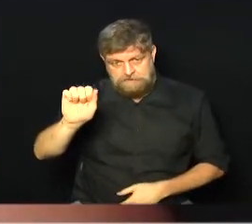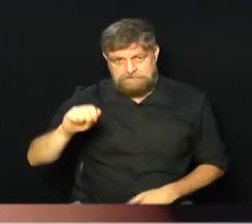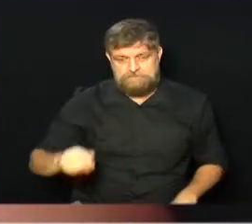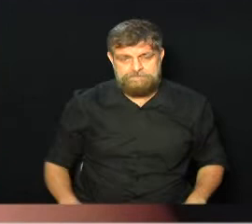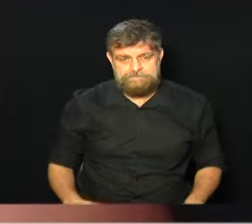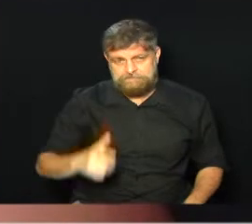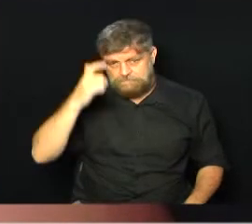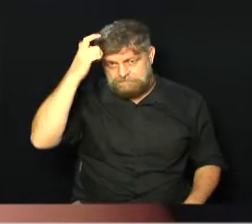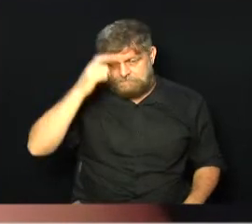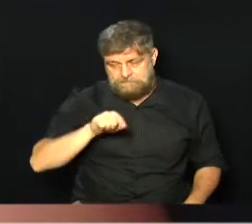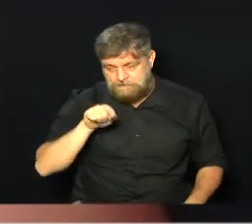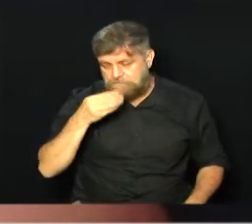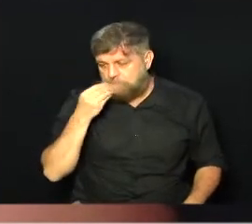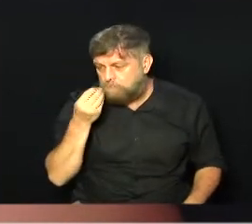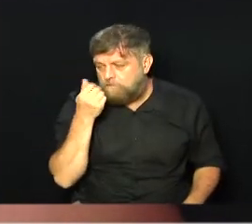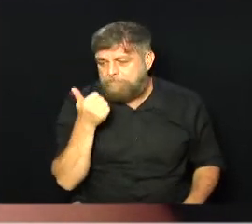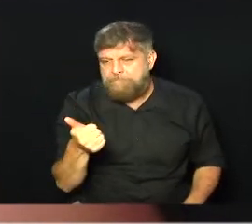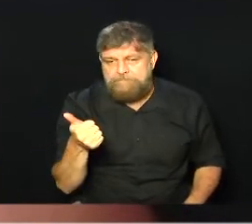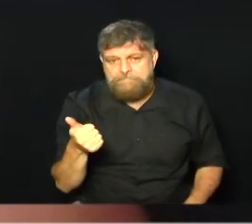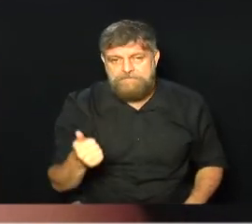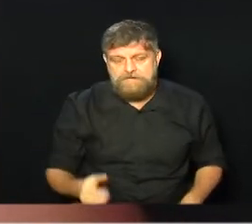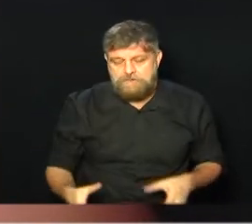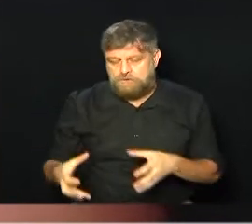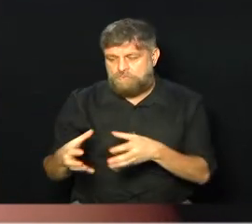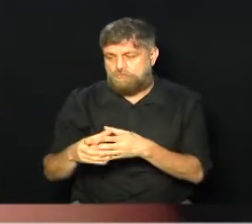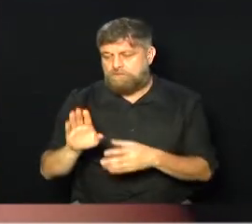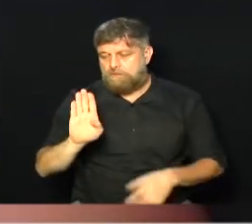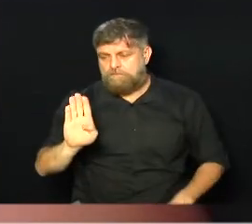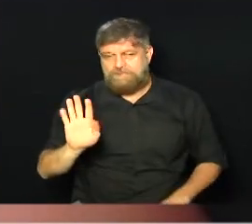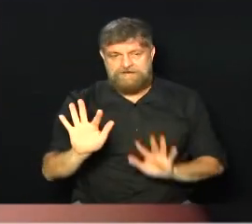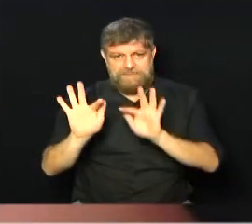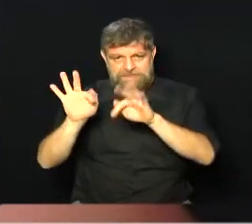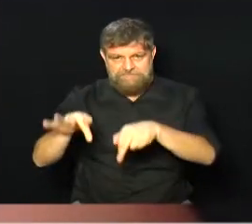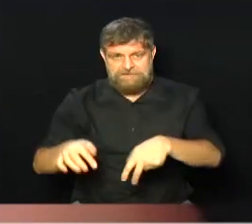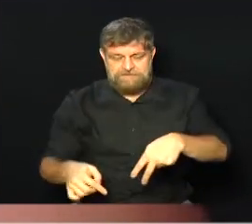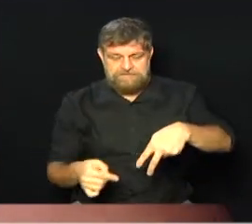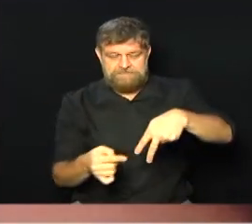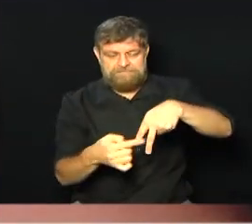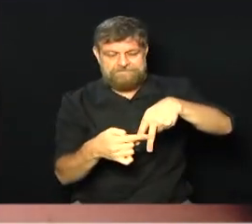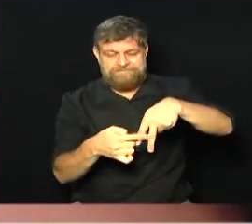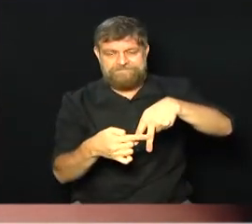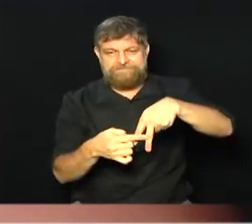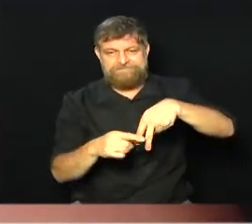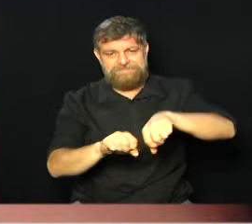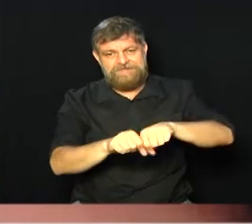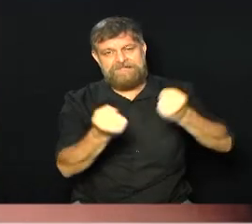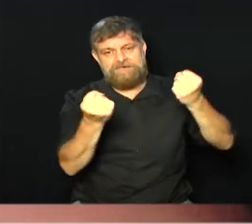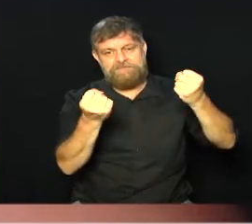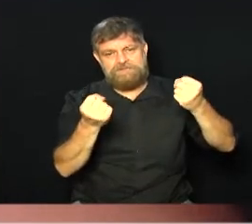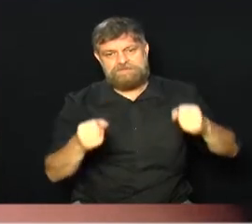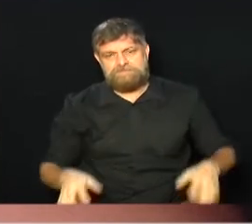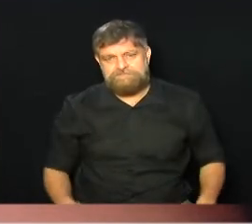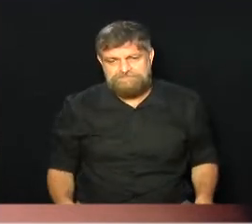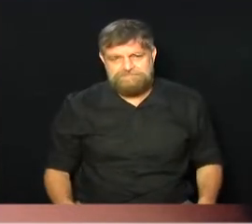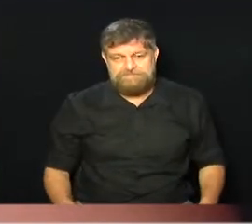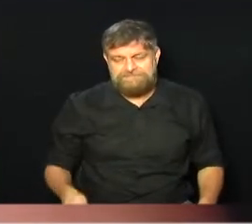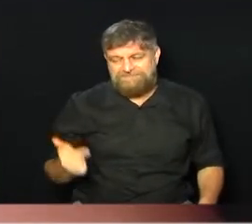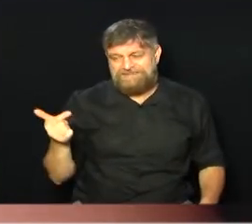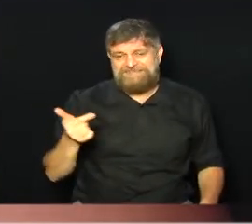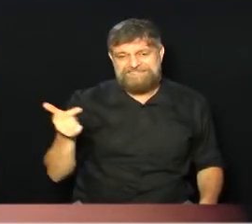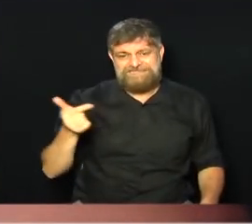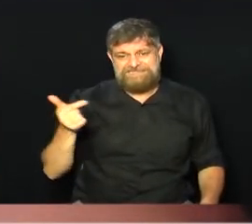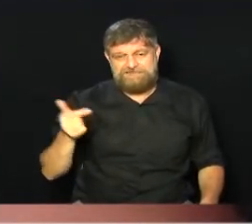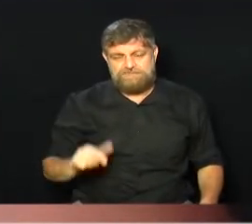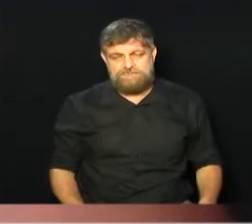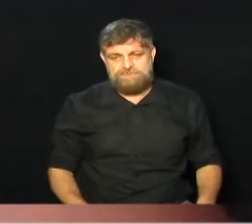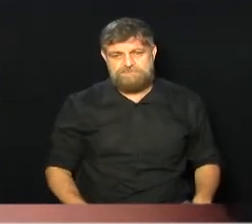Fui muito bem, só que no final da Série B, eu rompi o ligamento do outro joelho. Nossa. Então, era o ligamento